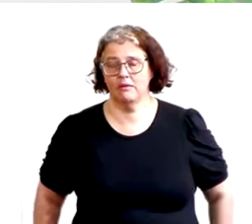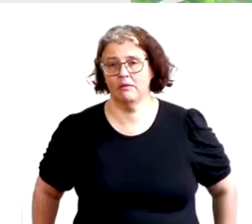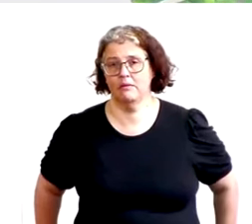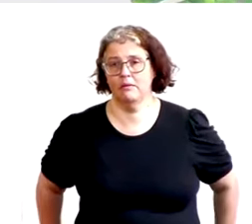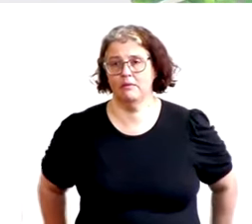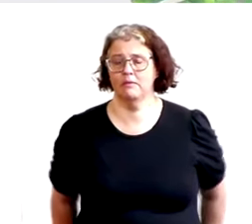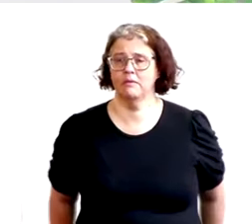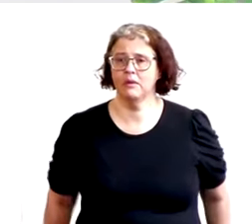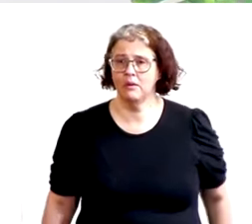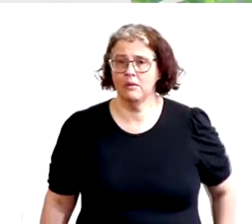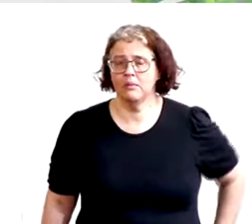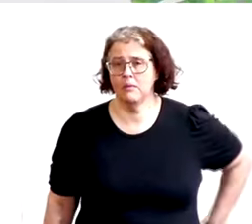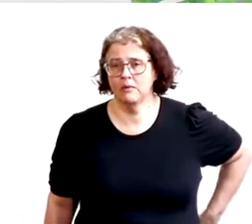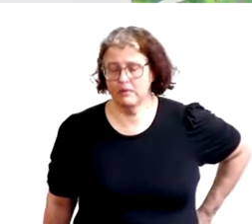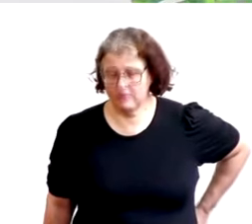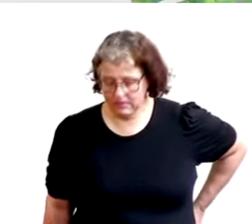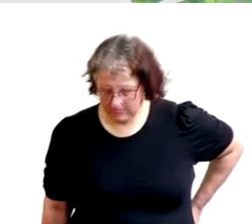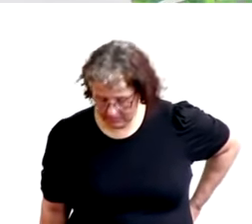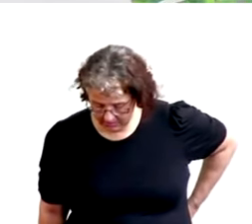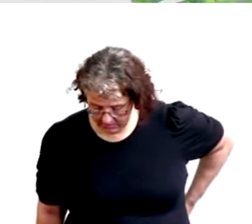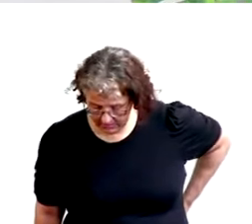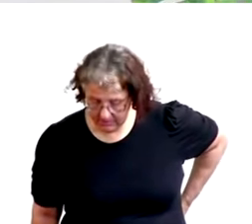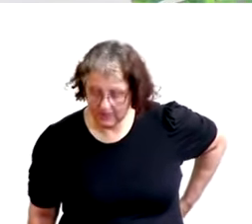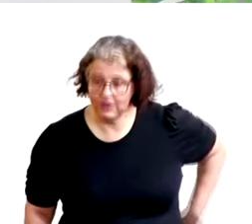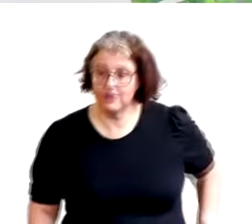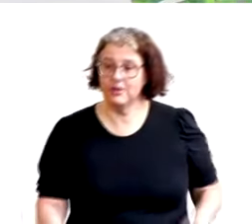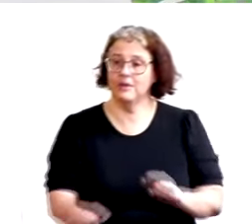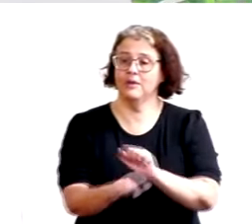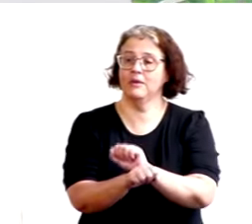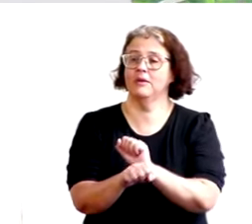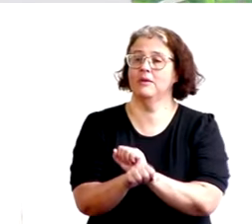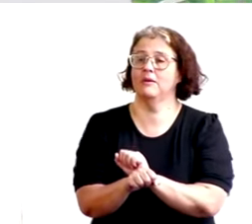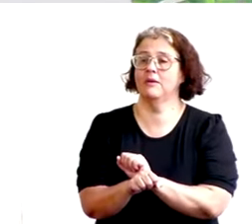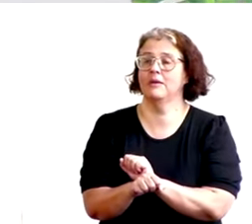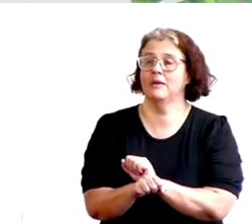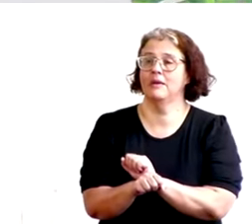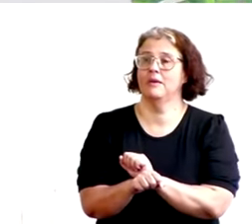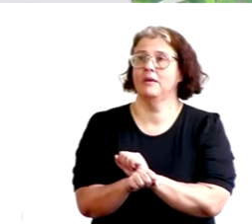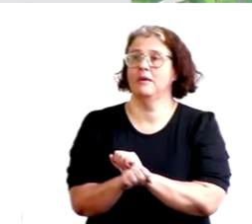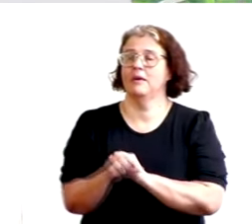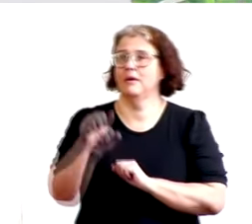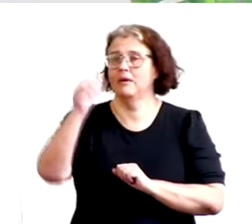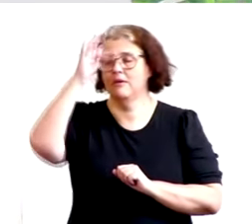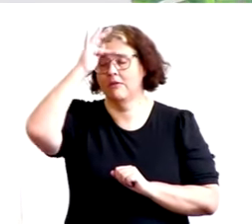refugiar em coisas ou em pessoas ou em filosofias